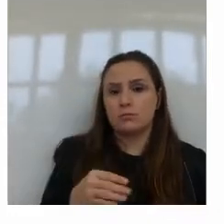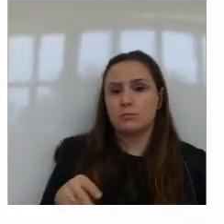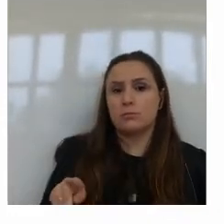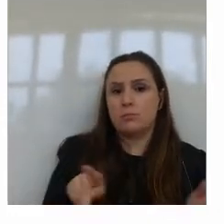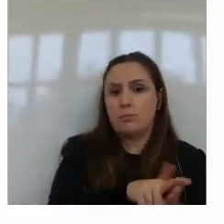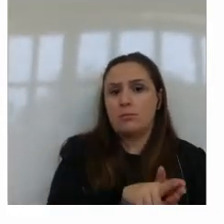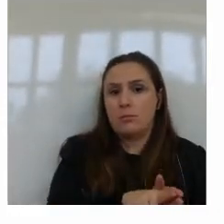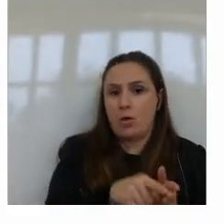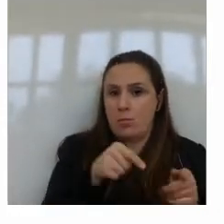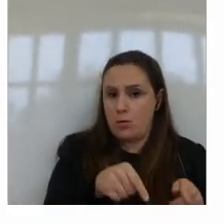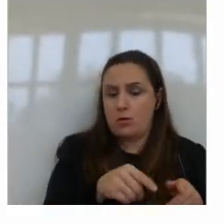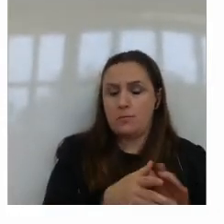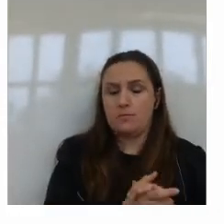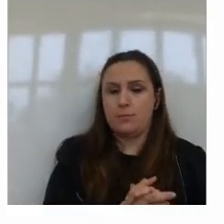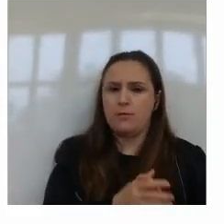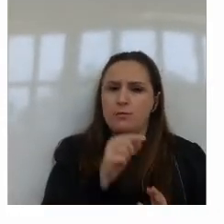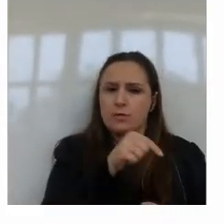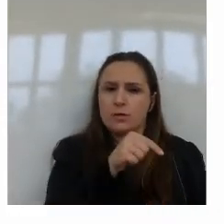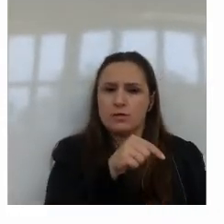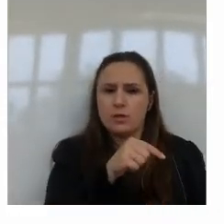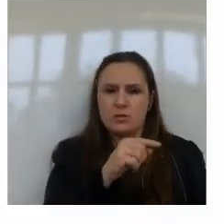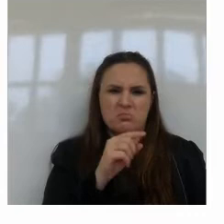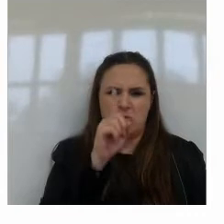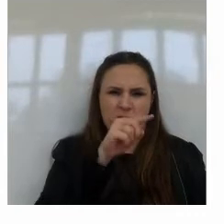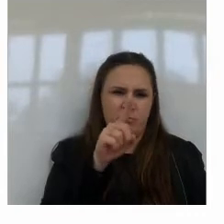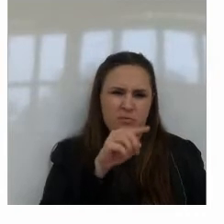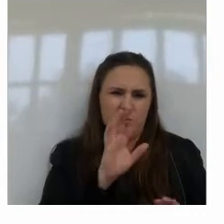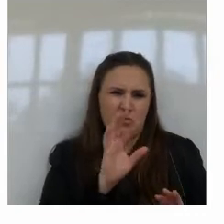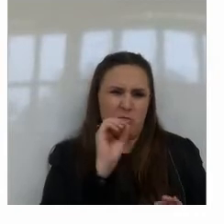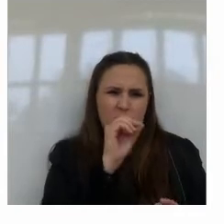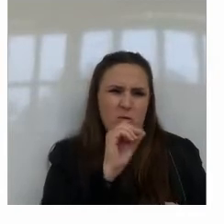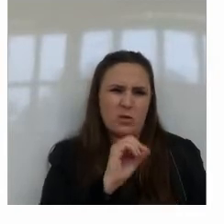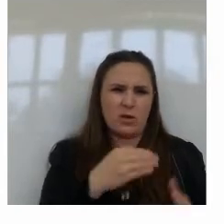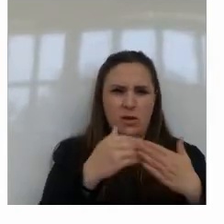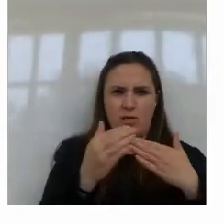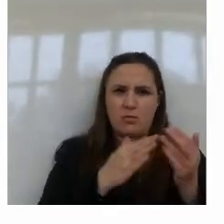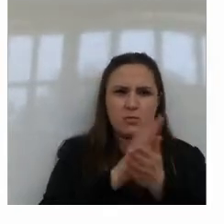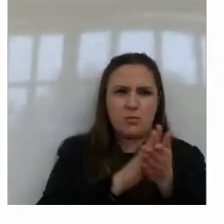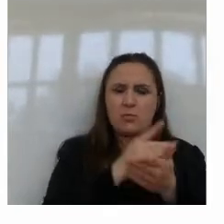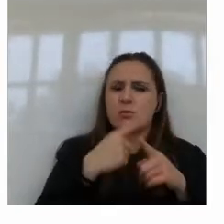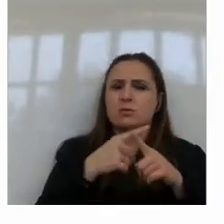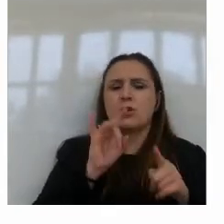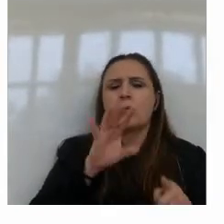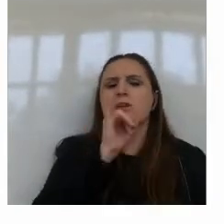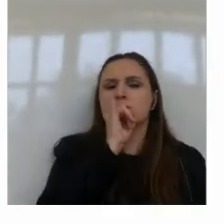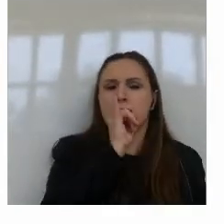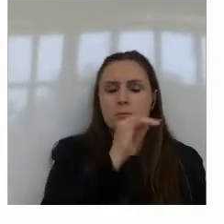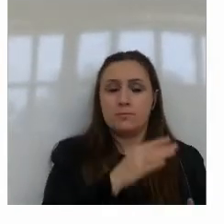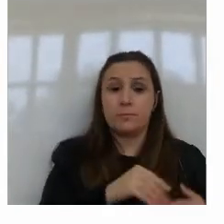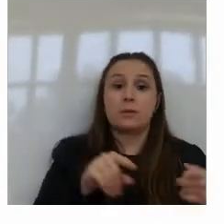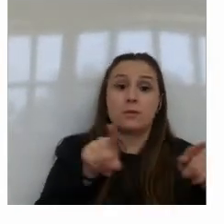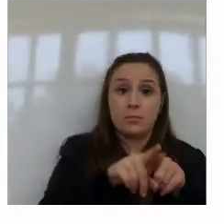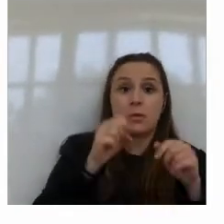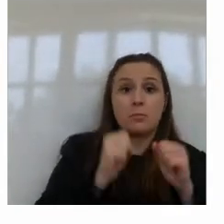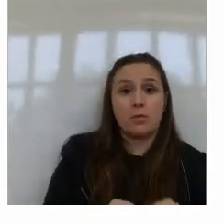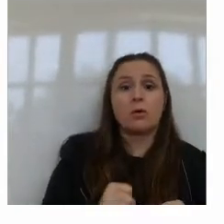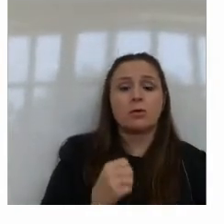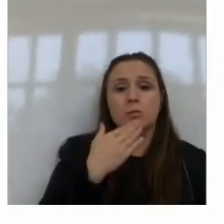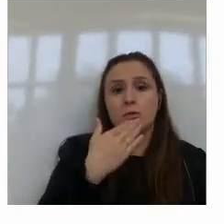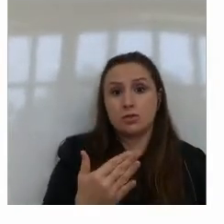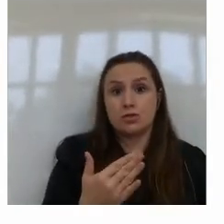especificar uma data limite e colocar aqui no habilitar. No caso que eu vou deixar todos desabilitados, porque é só um